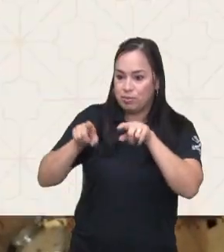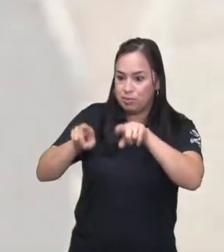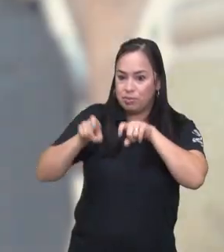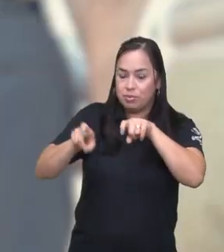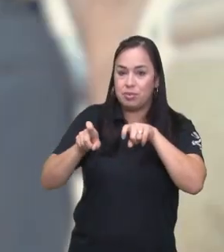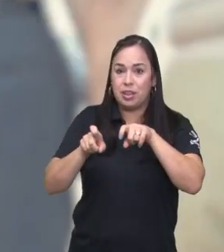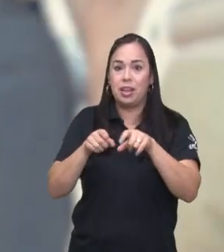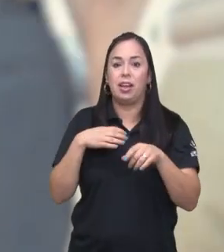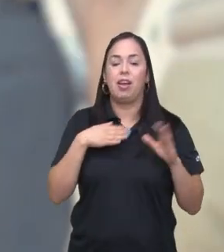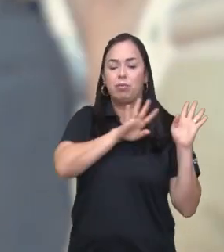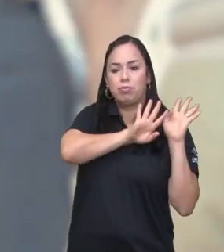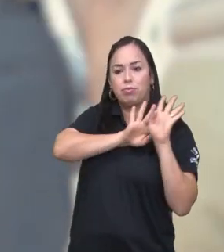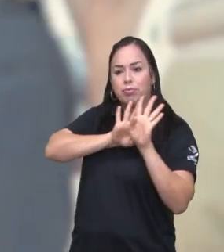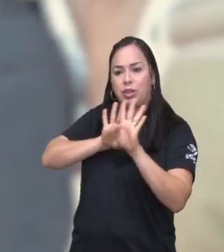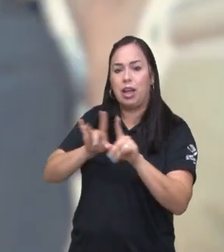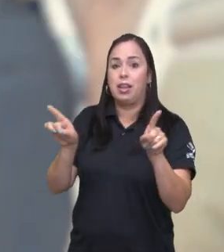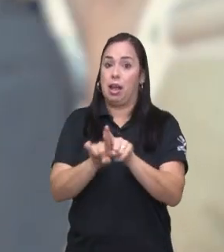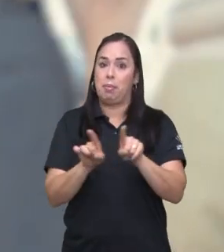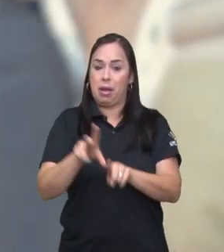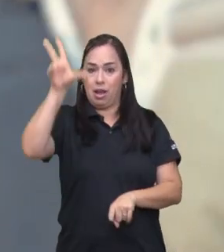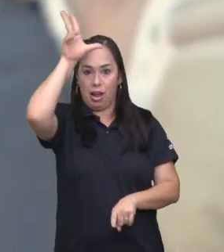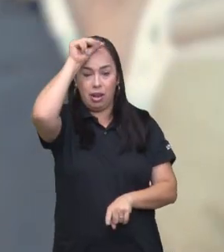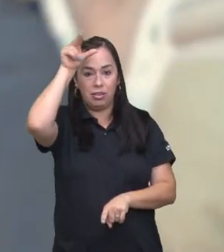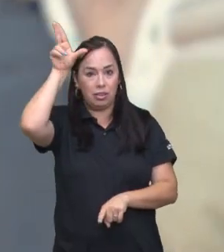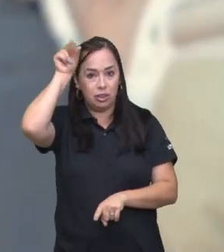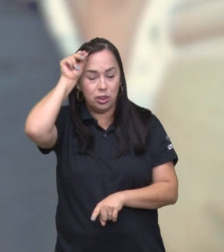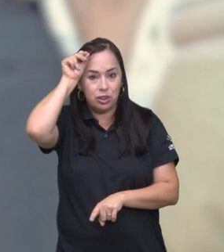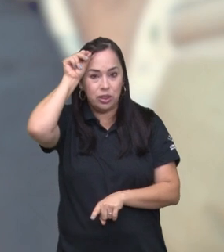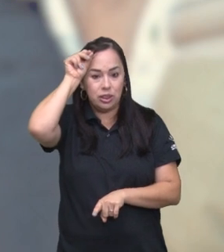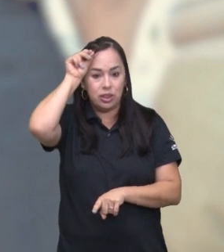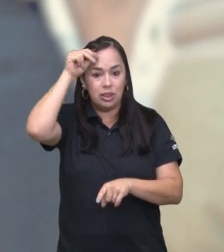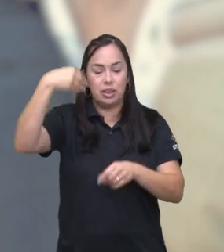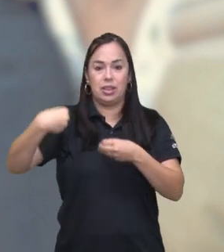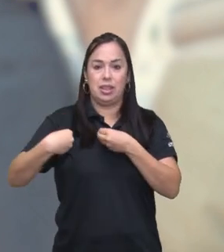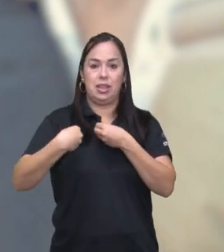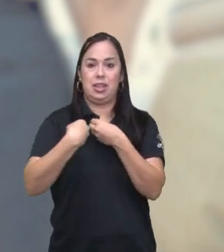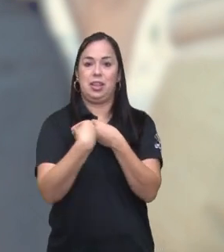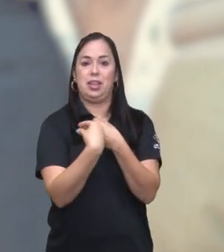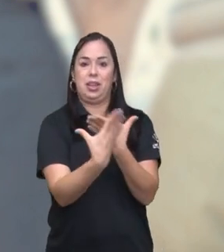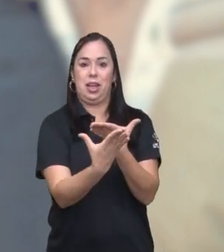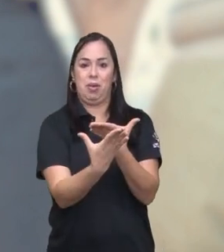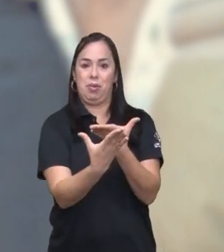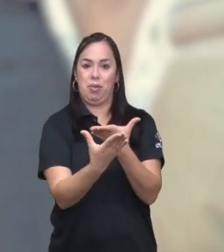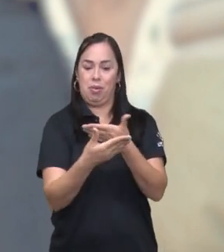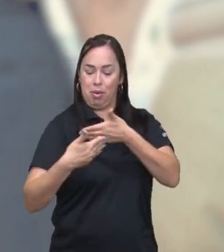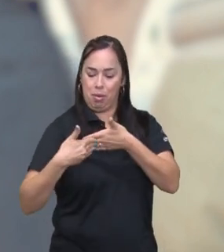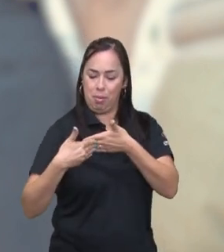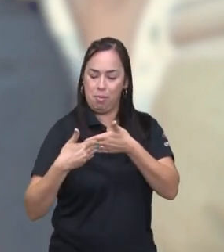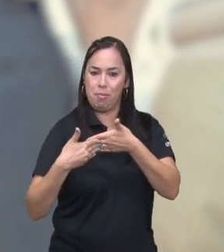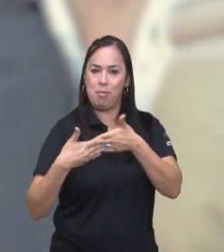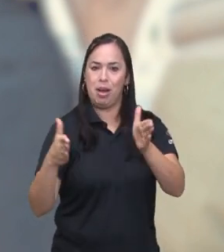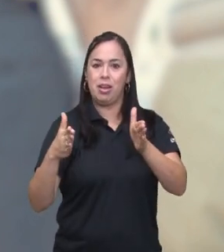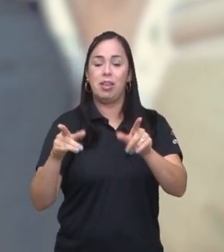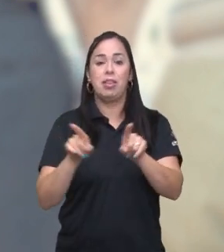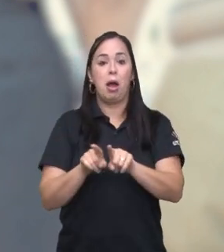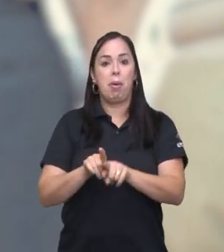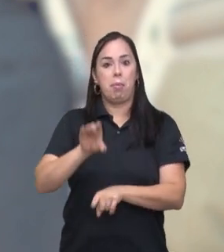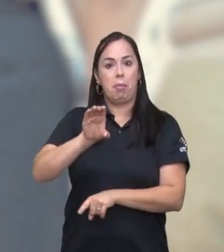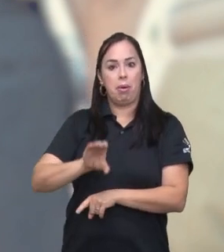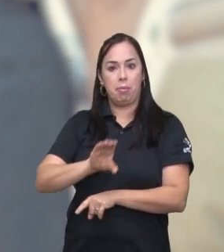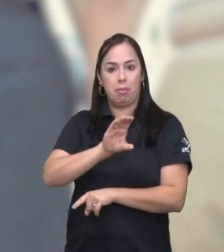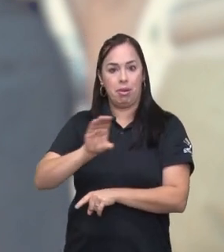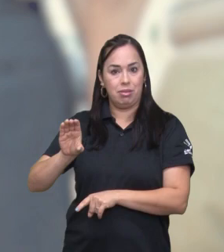nessa região. A prefeitura, através do prefeito Edinardo, fez a entrega da chave do bairro, houve uma missa nesse